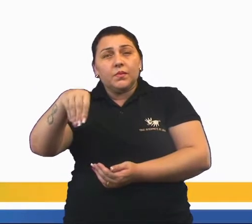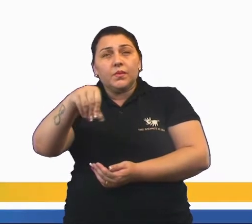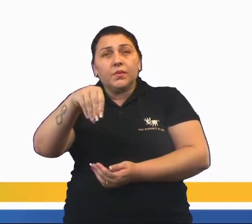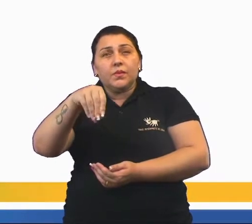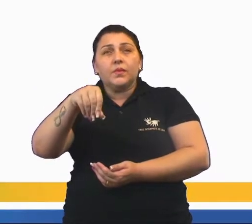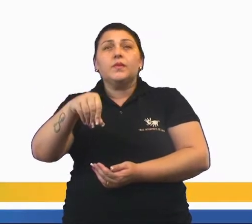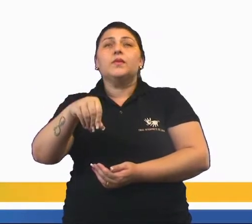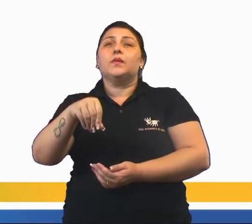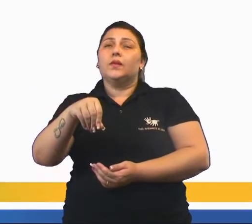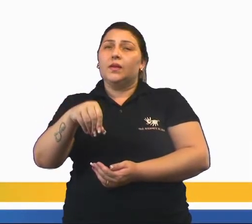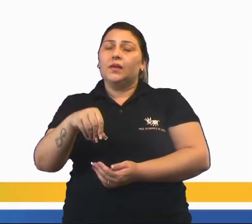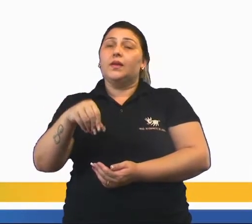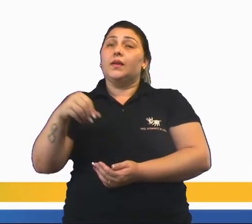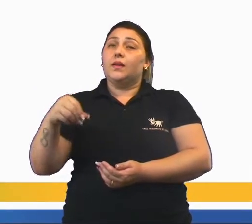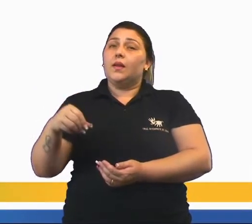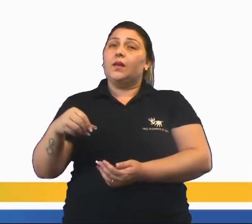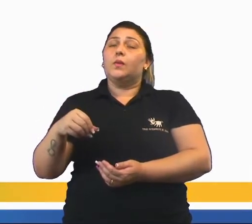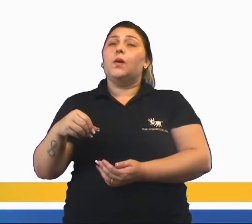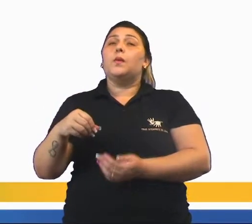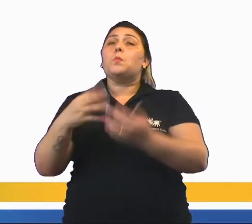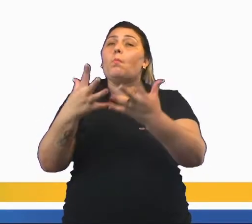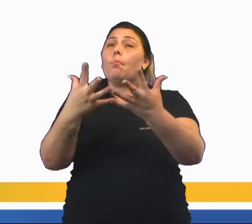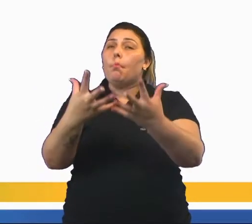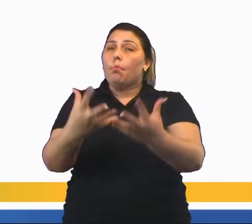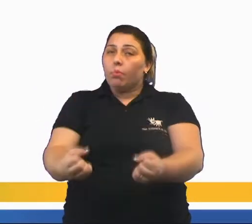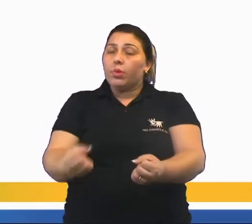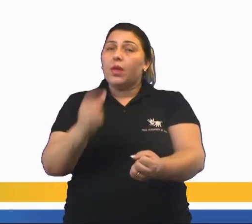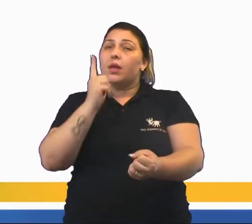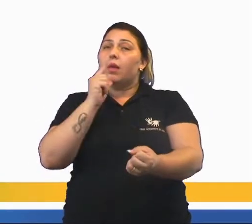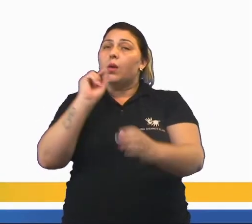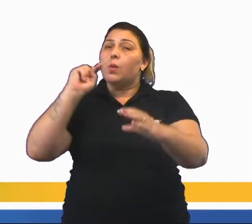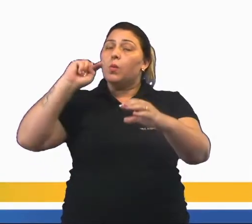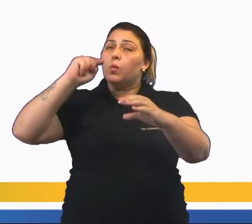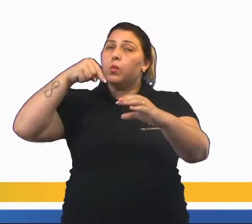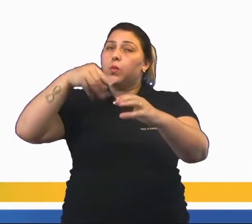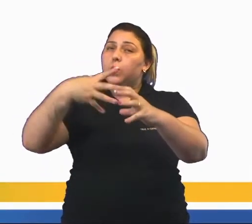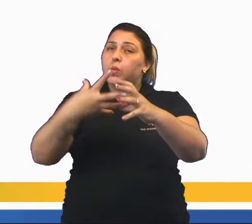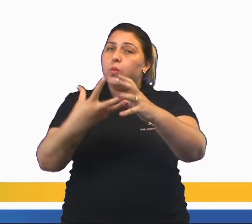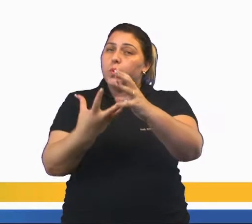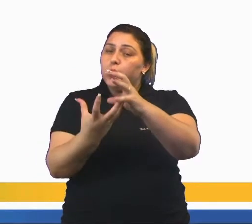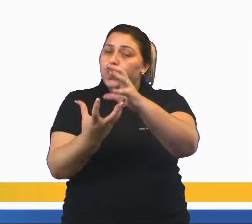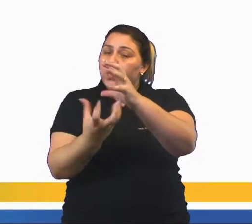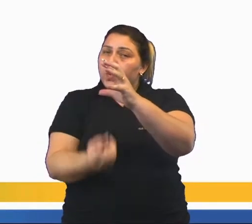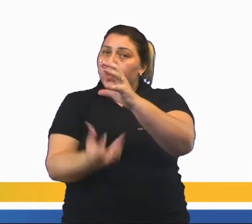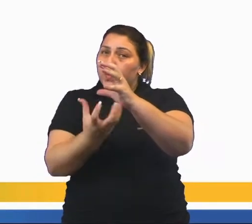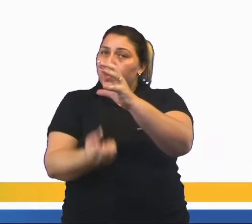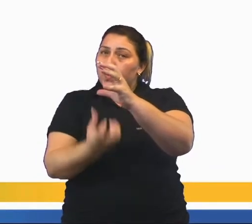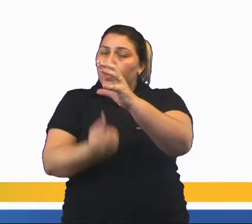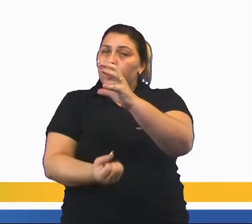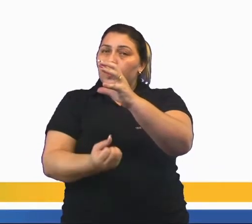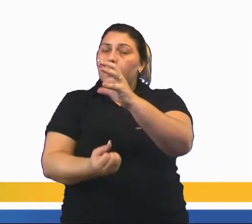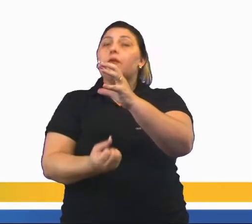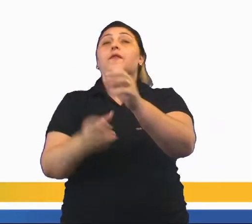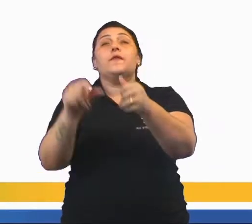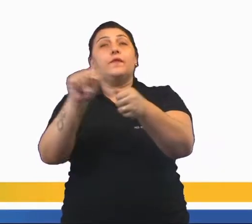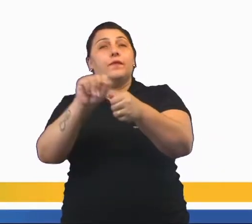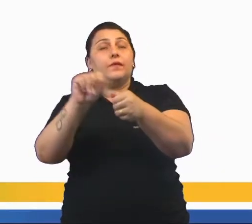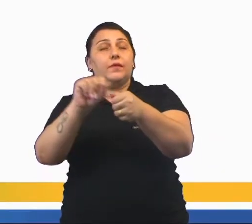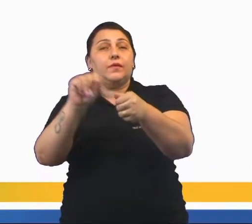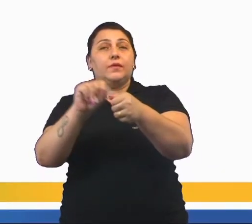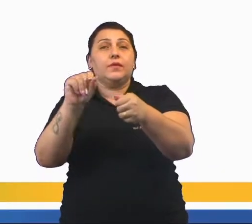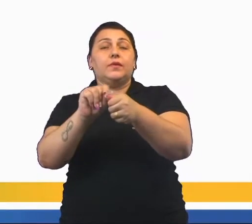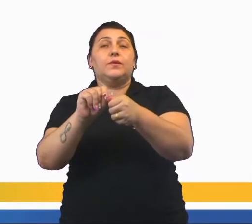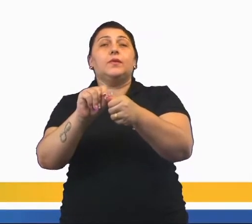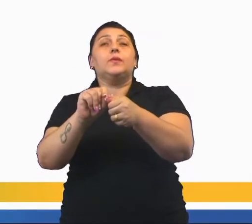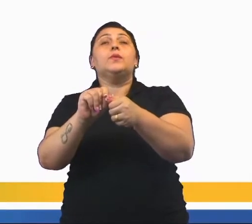tipo de solo é muito permeável, pois a água infiltra facilmente pelos espaços formados